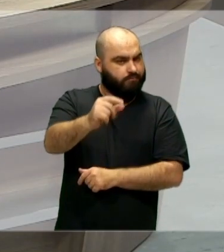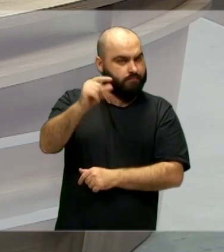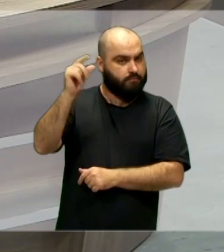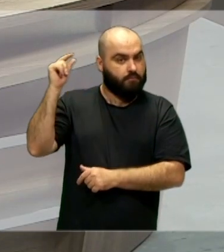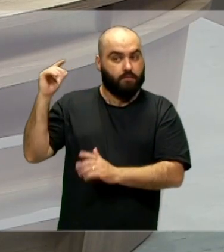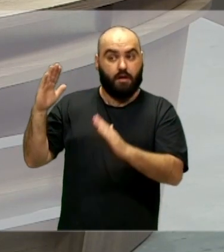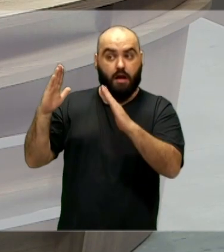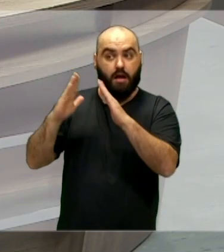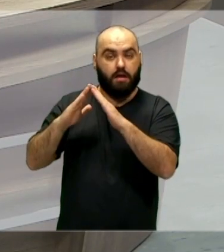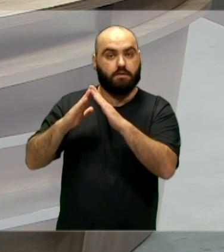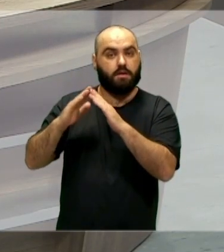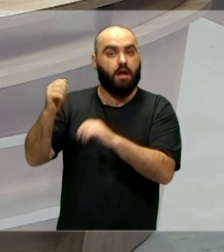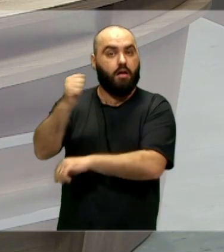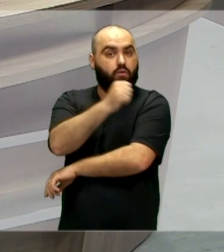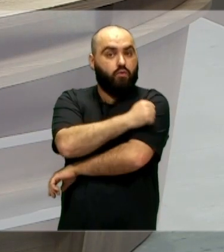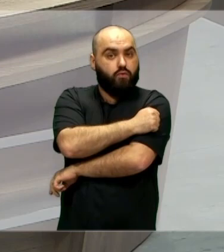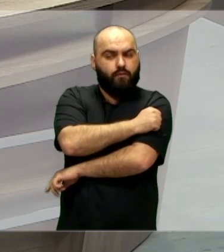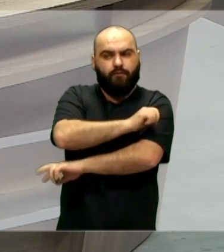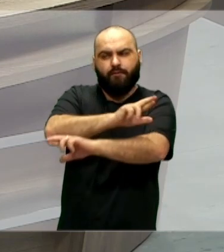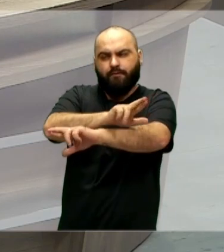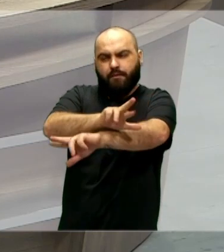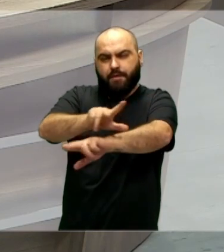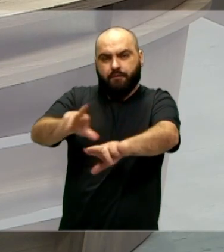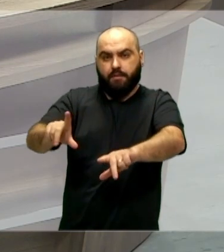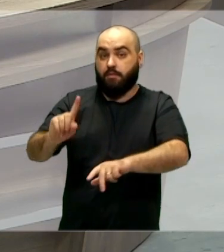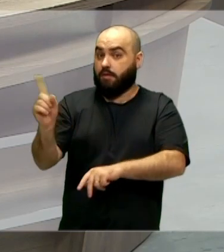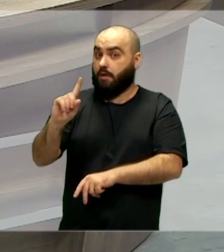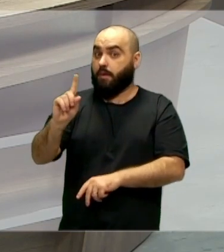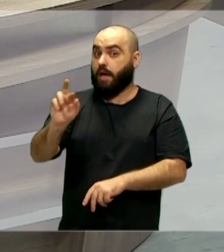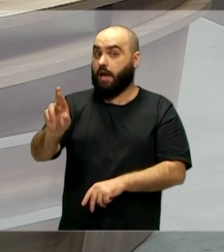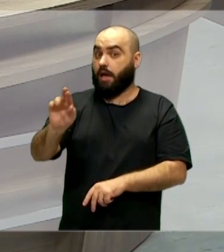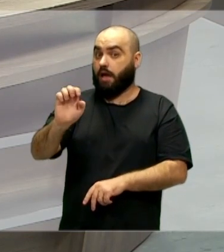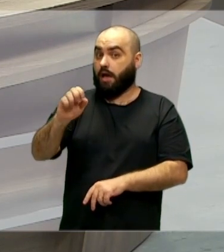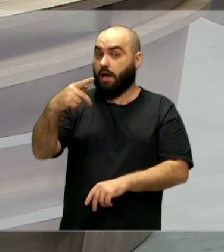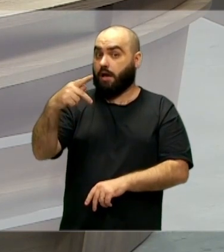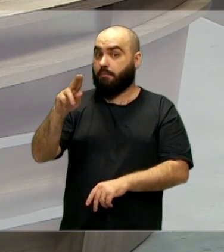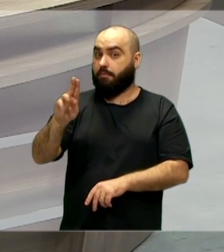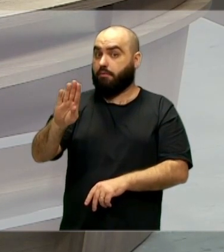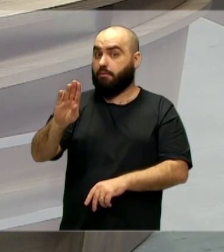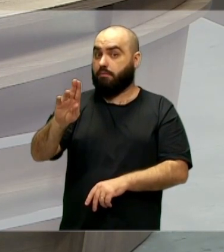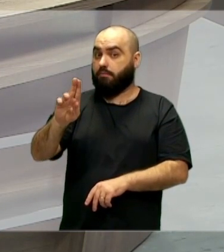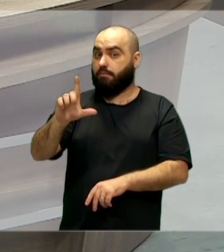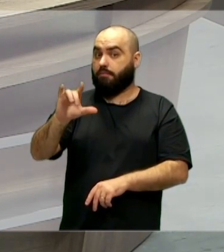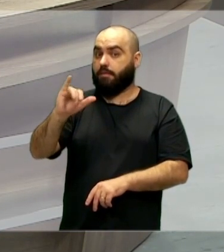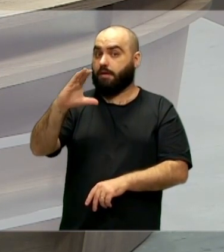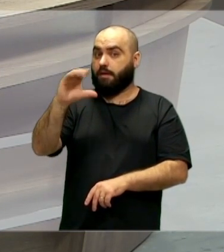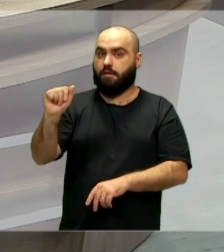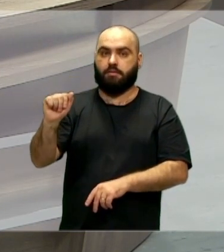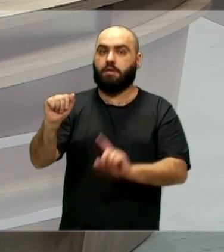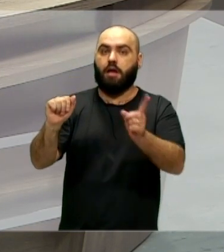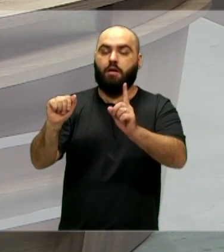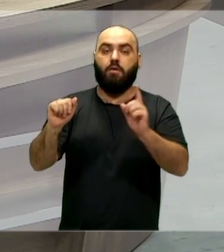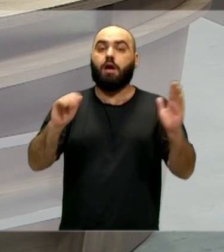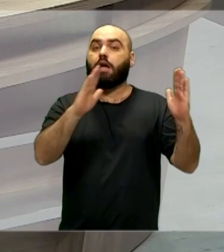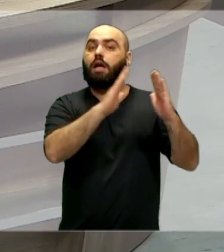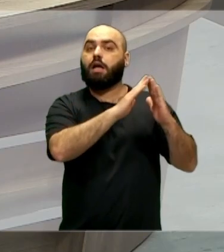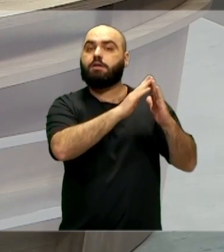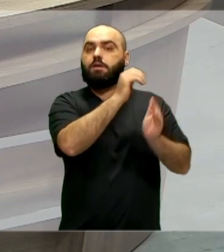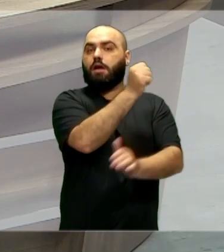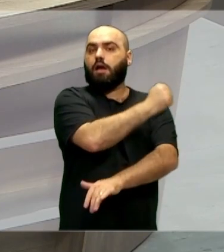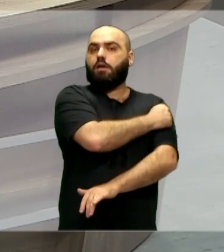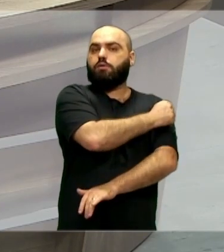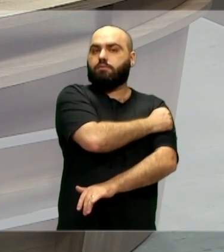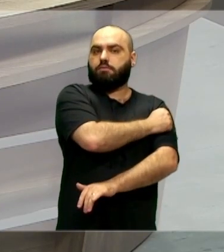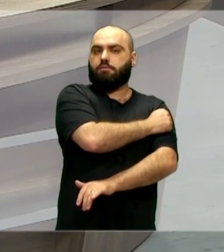numa casa de estudantes, mas não era uma república como se tem hoje, um grupo que se reúne e